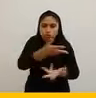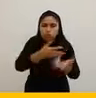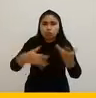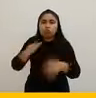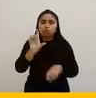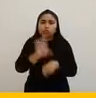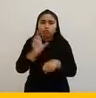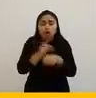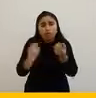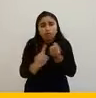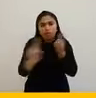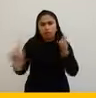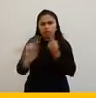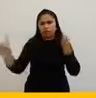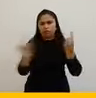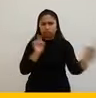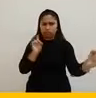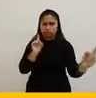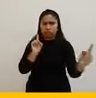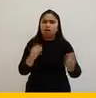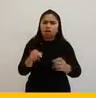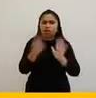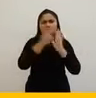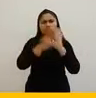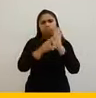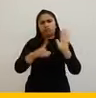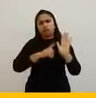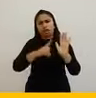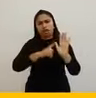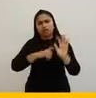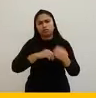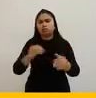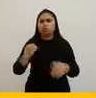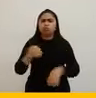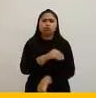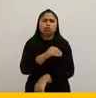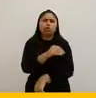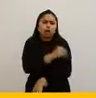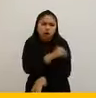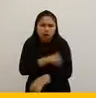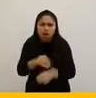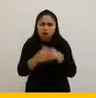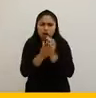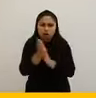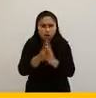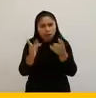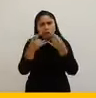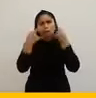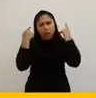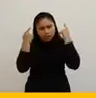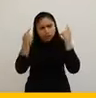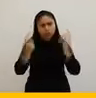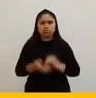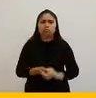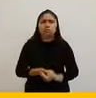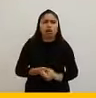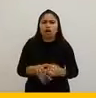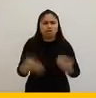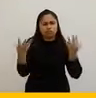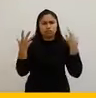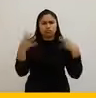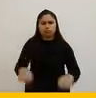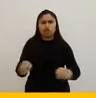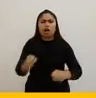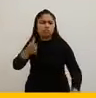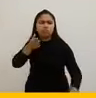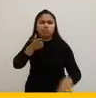distanciamento social, a utilização do álcool e, novamente, a da máscara. Não permitam que adentrem aos